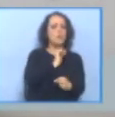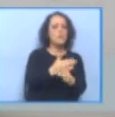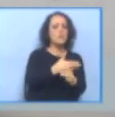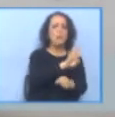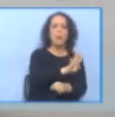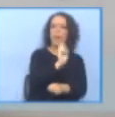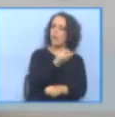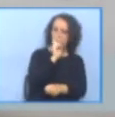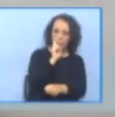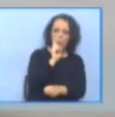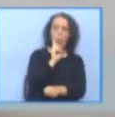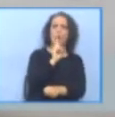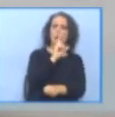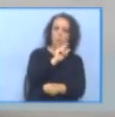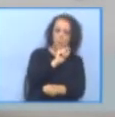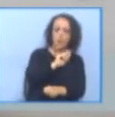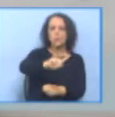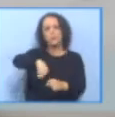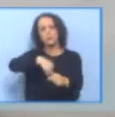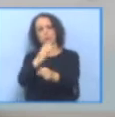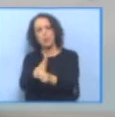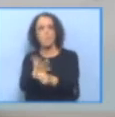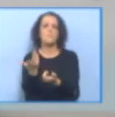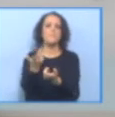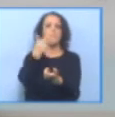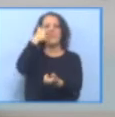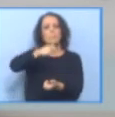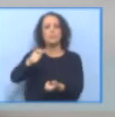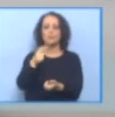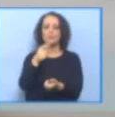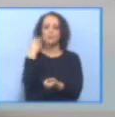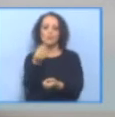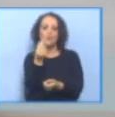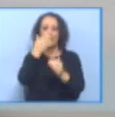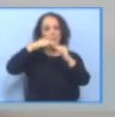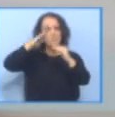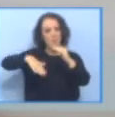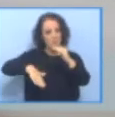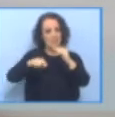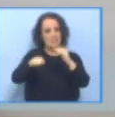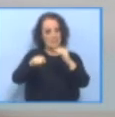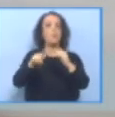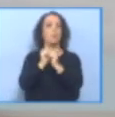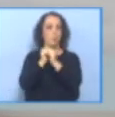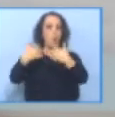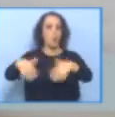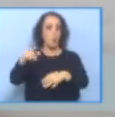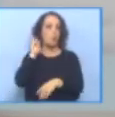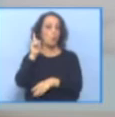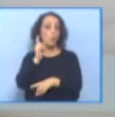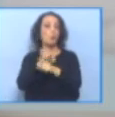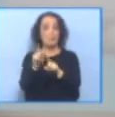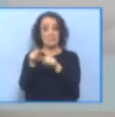também nas secções onde as pessoas mais novas, não é? Também um papel importante, porque neste aqui,